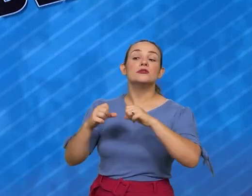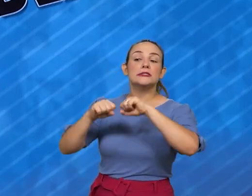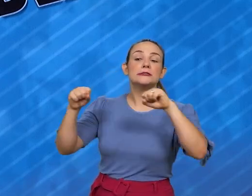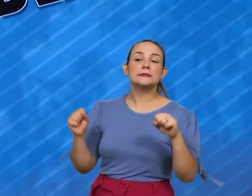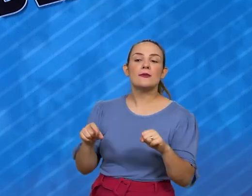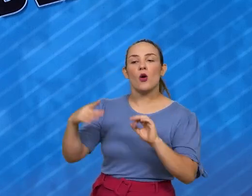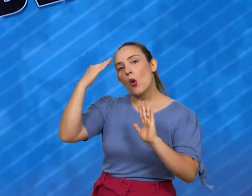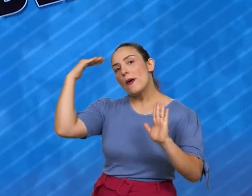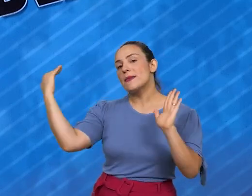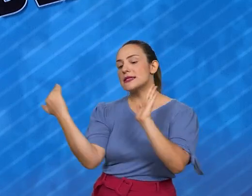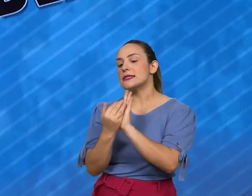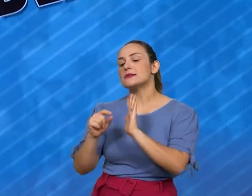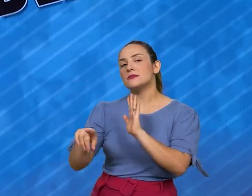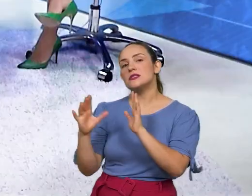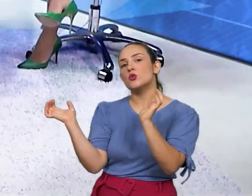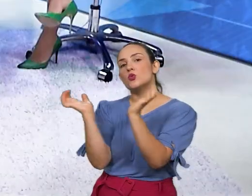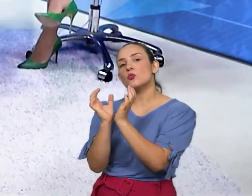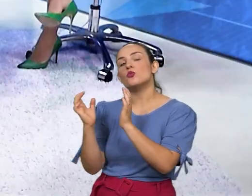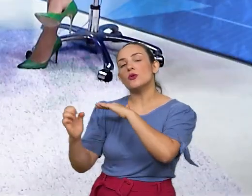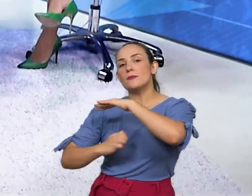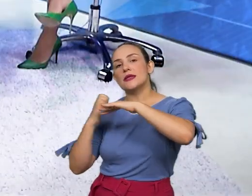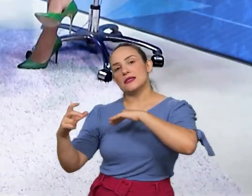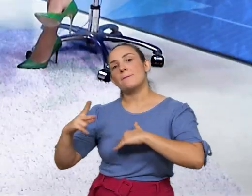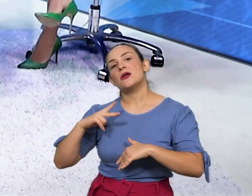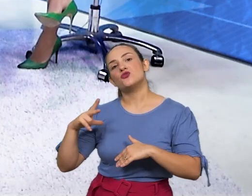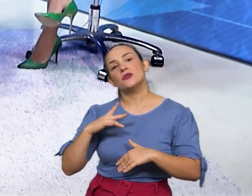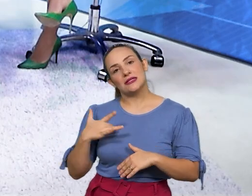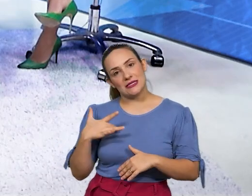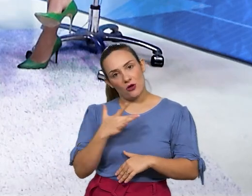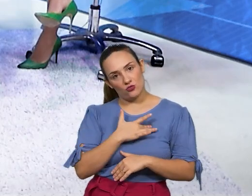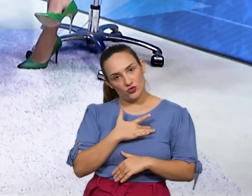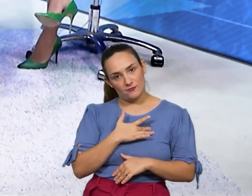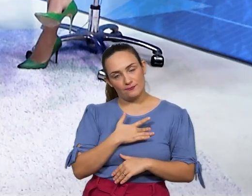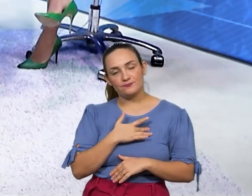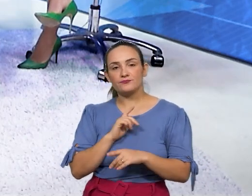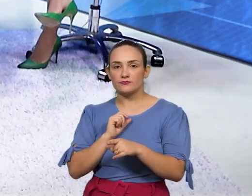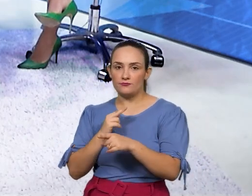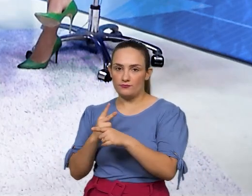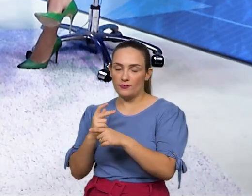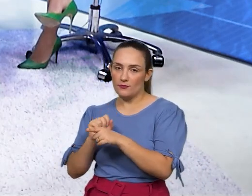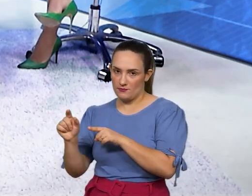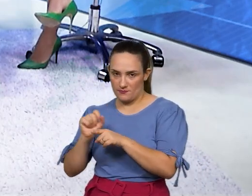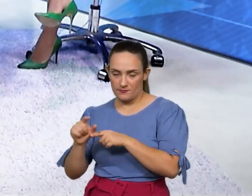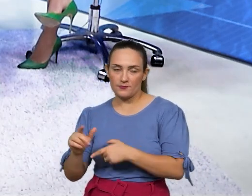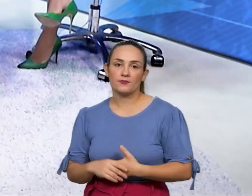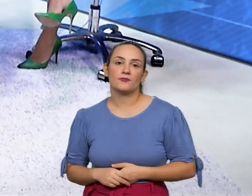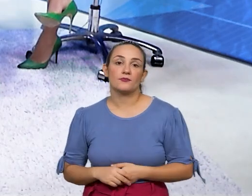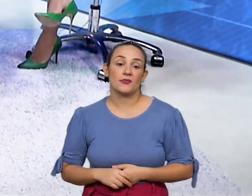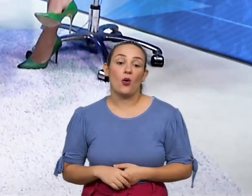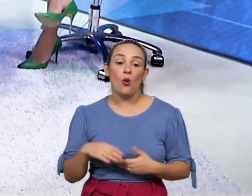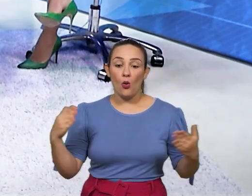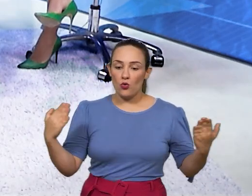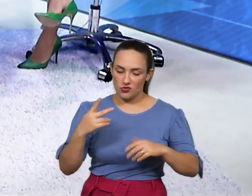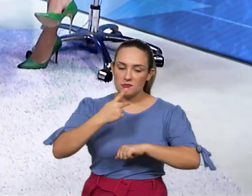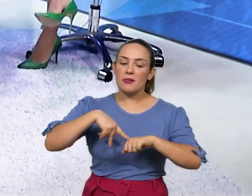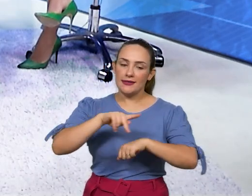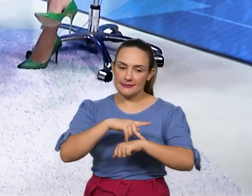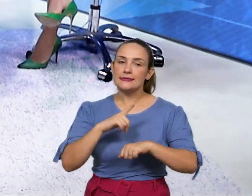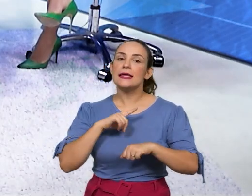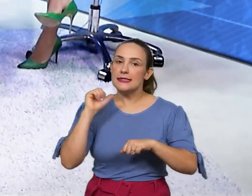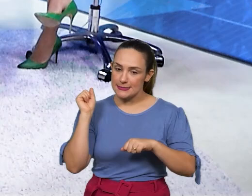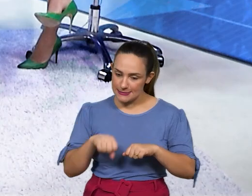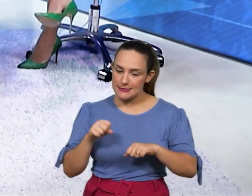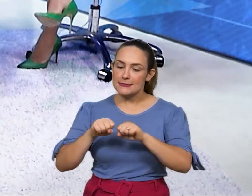e sistematização deste grupo de empresas que são as operadoras de plano de saúde. Então, hoje o Brasil pode dizer que é um